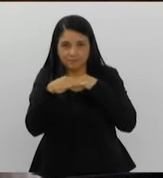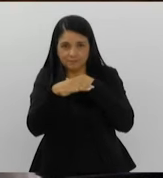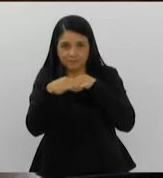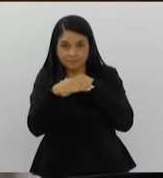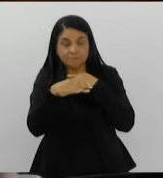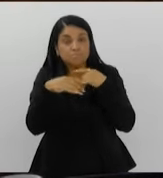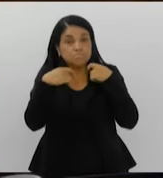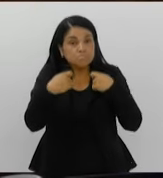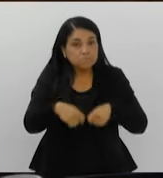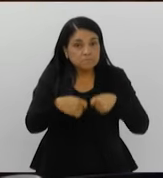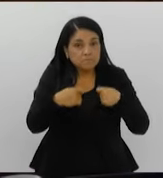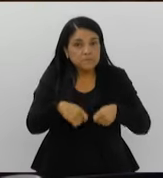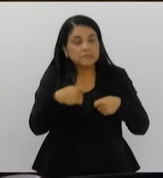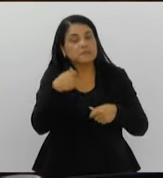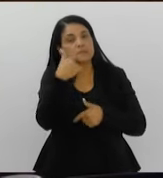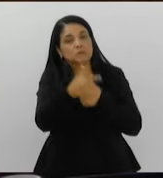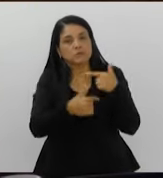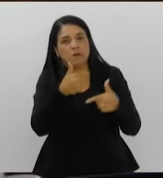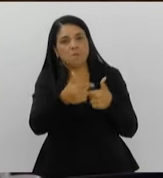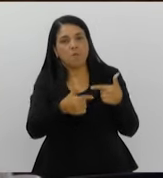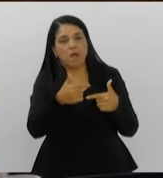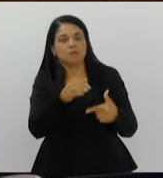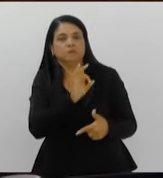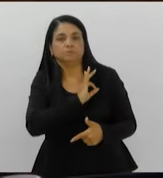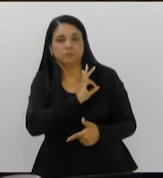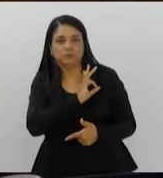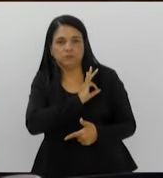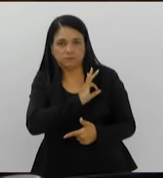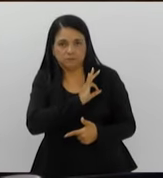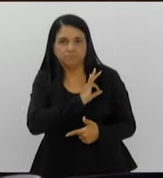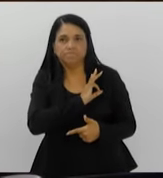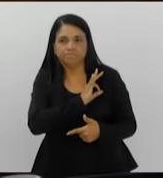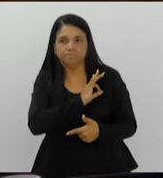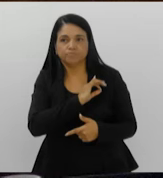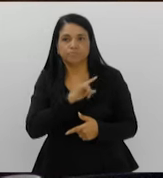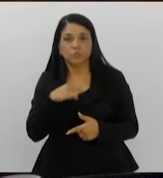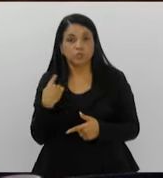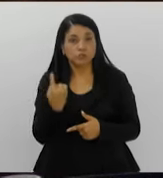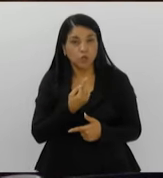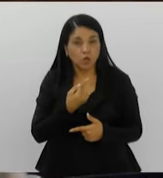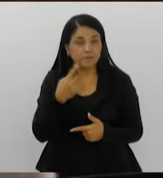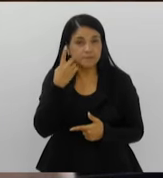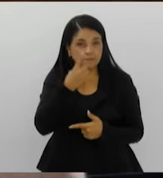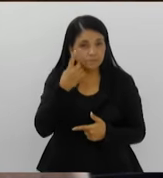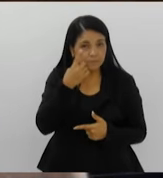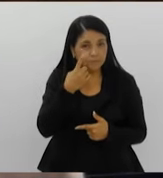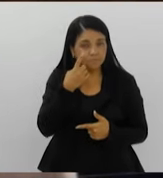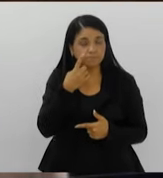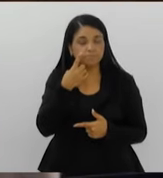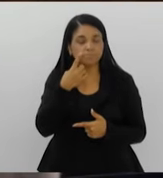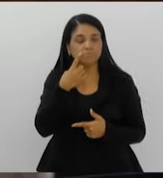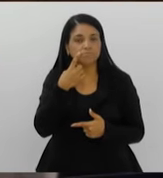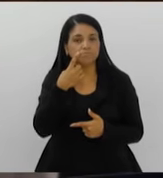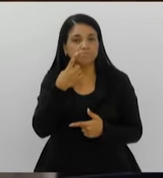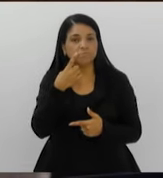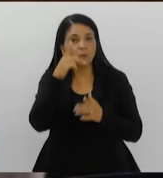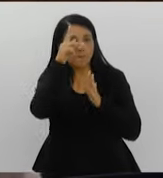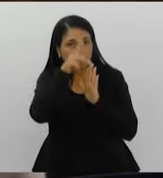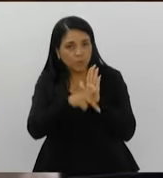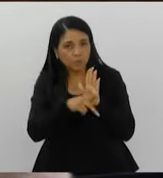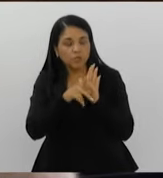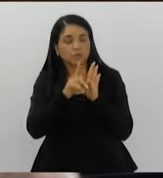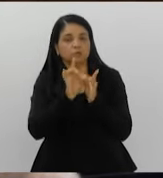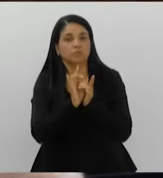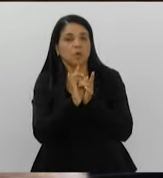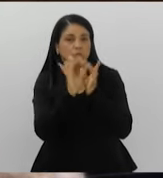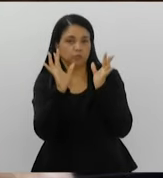que precisam desse trabalho da polícia. Então, nós estamos, na verdade, fazendo esse projeto